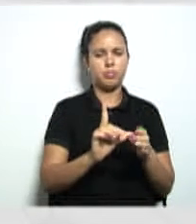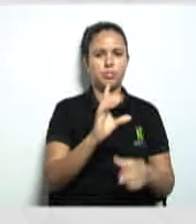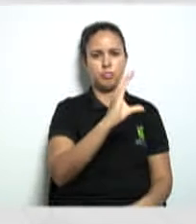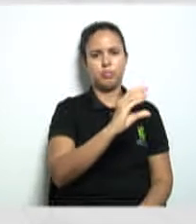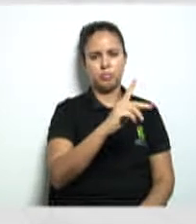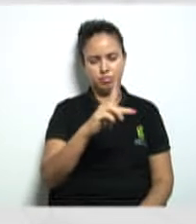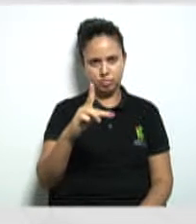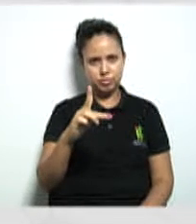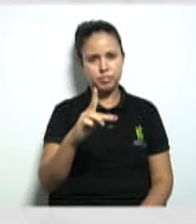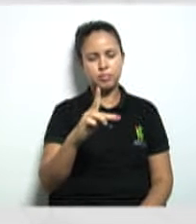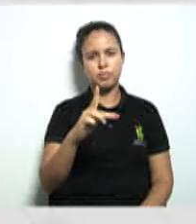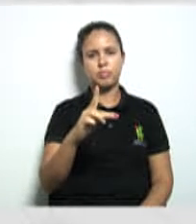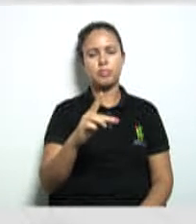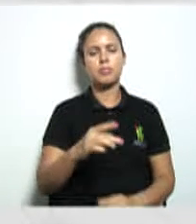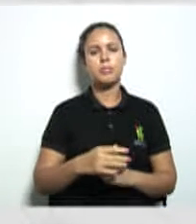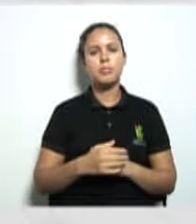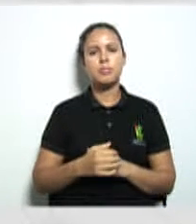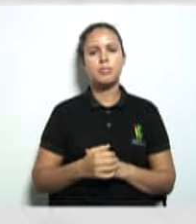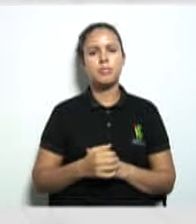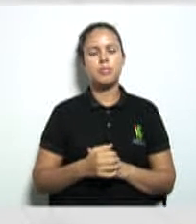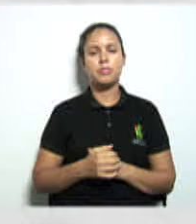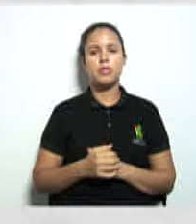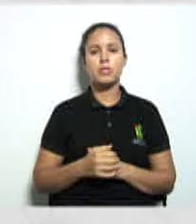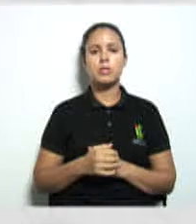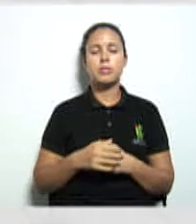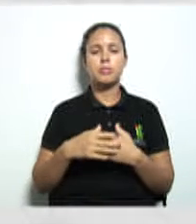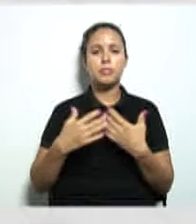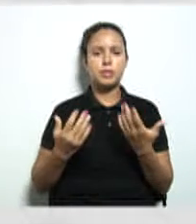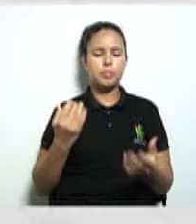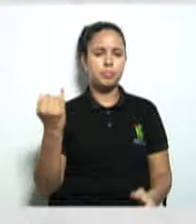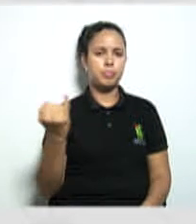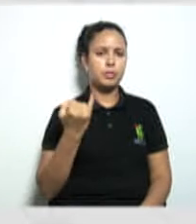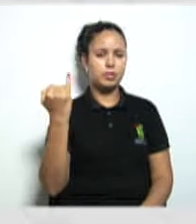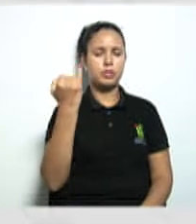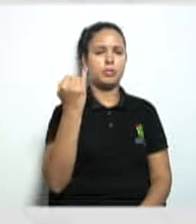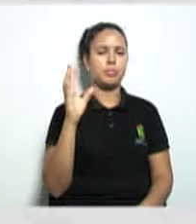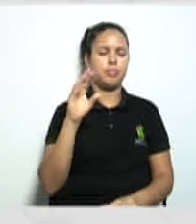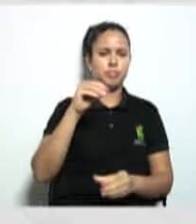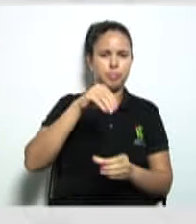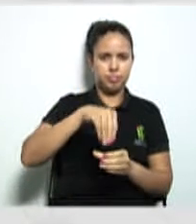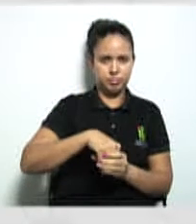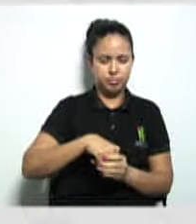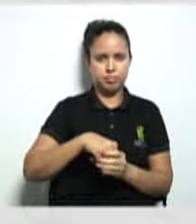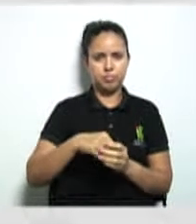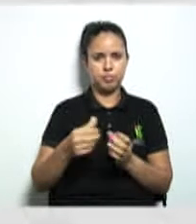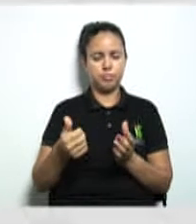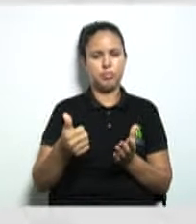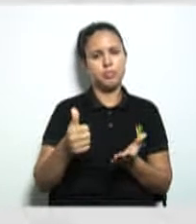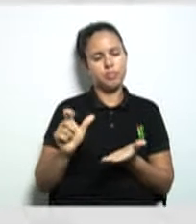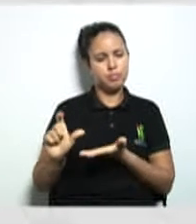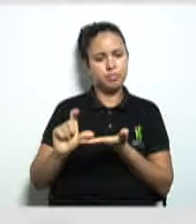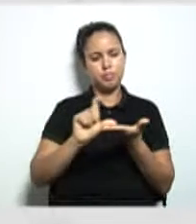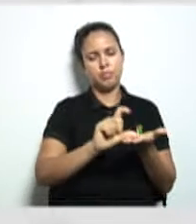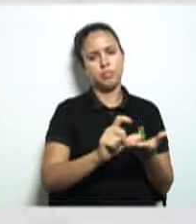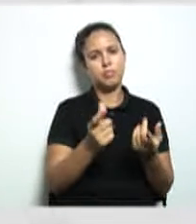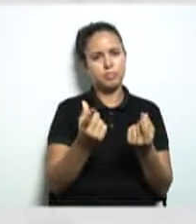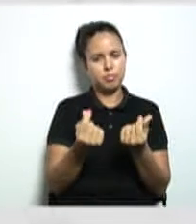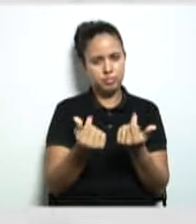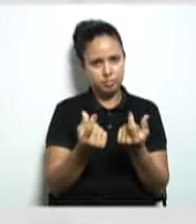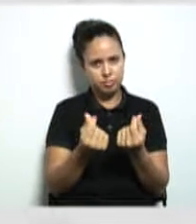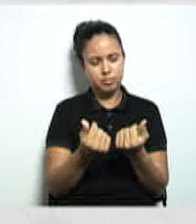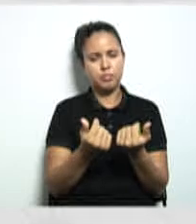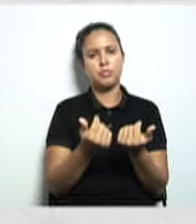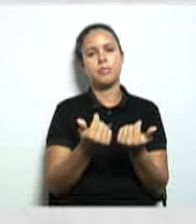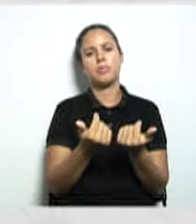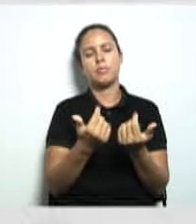participação. Vamos lá, o que é importante aqui dentro da participação econômica, né? Além de